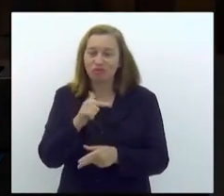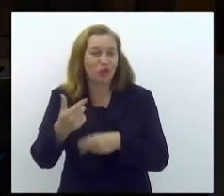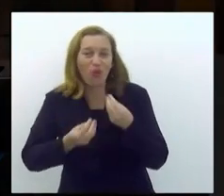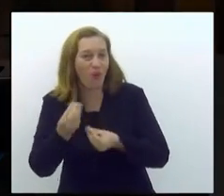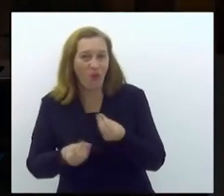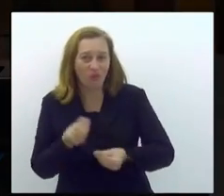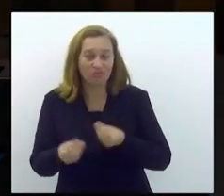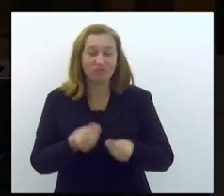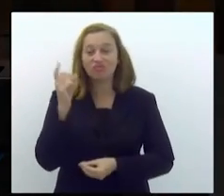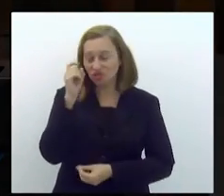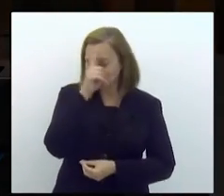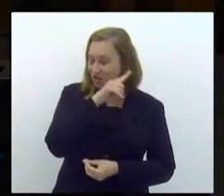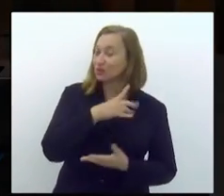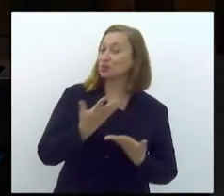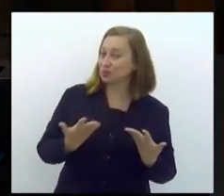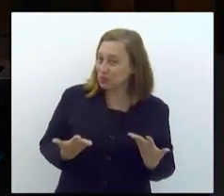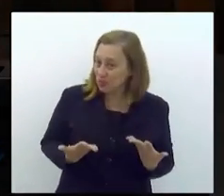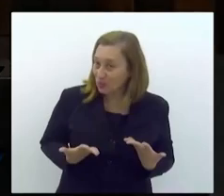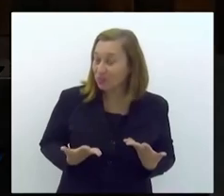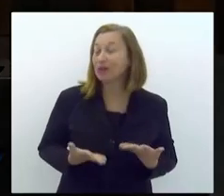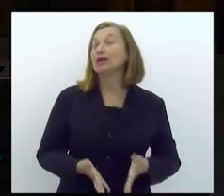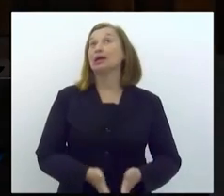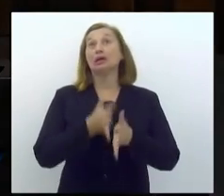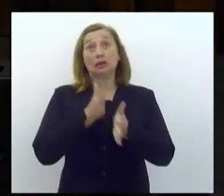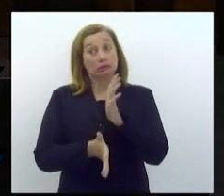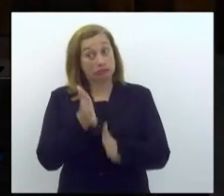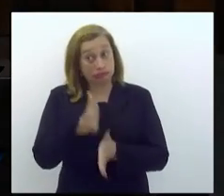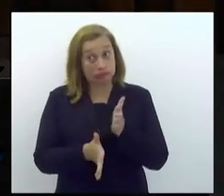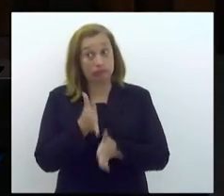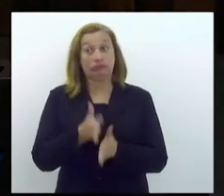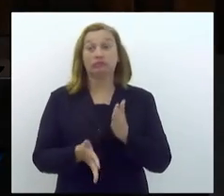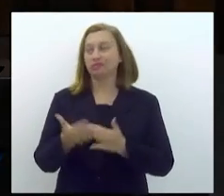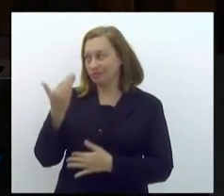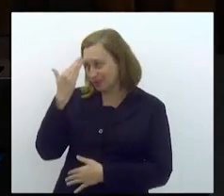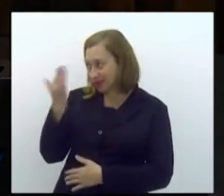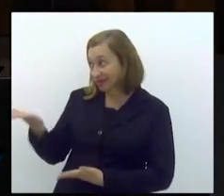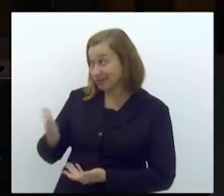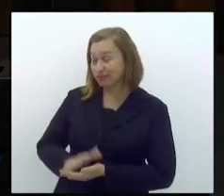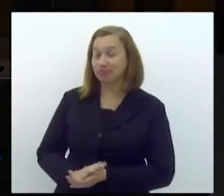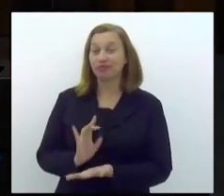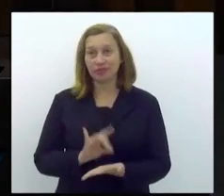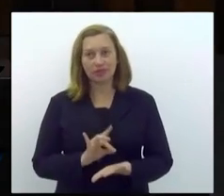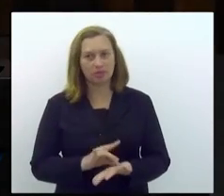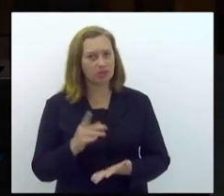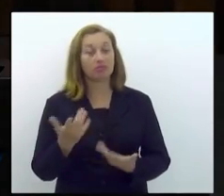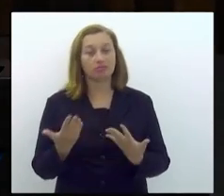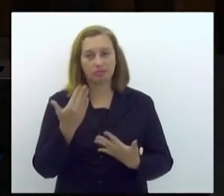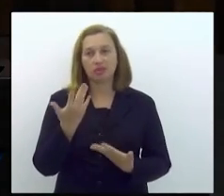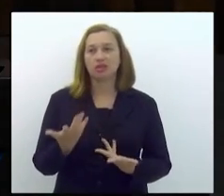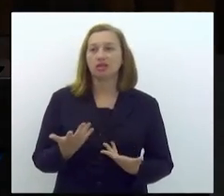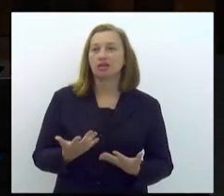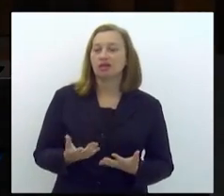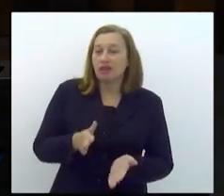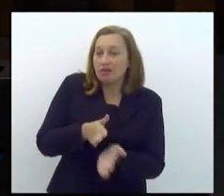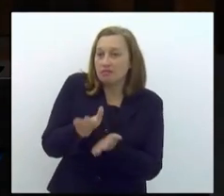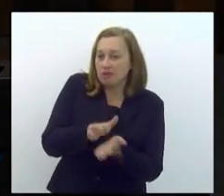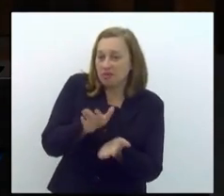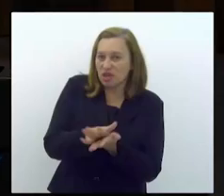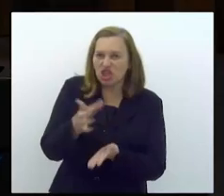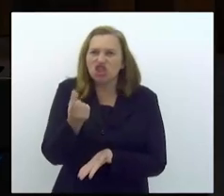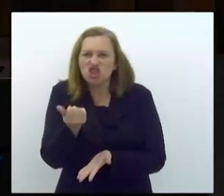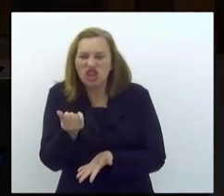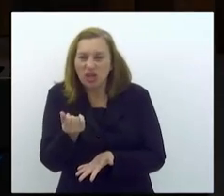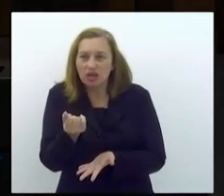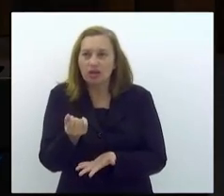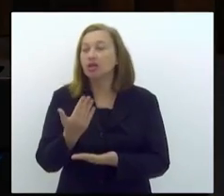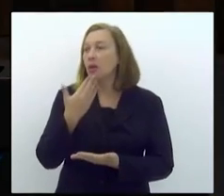é difícil é complicado né Obrigado é realmente é complicado então ele vai pedir dinheiro para o parque vamos ver pelo